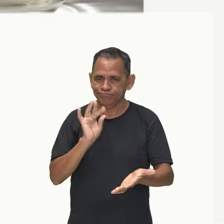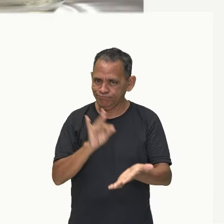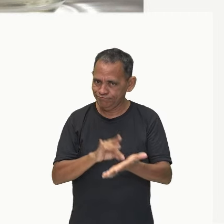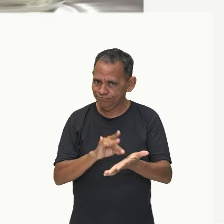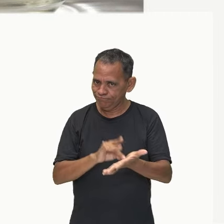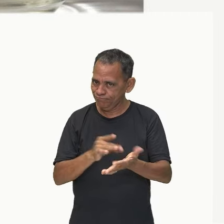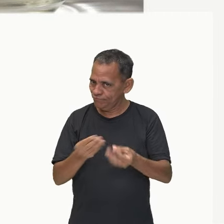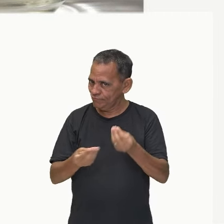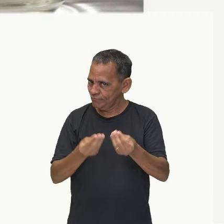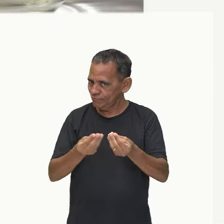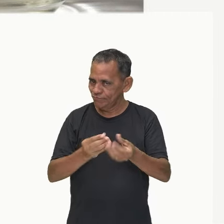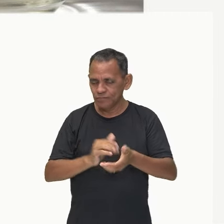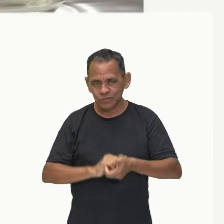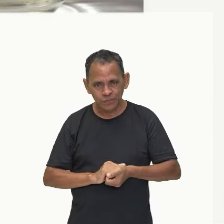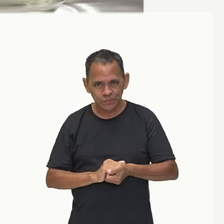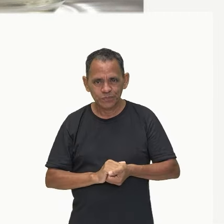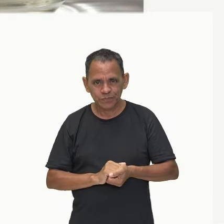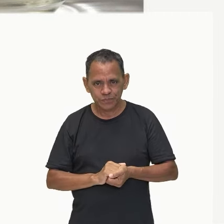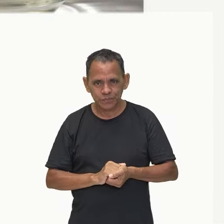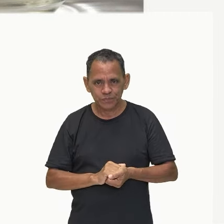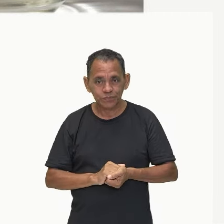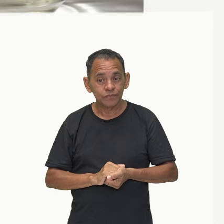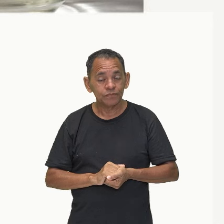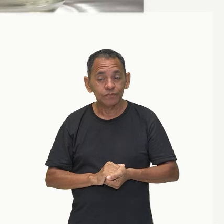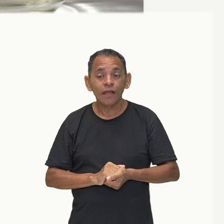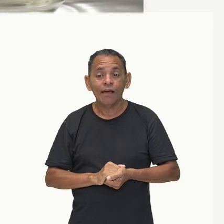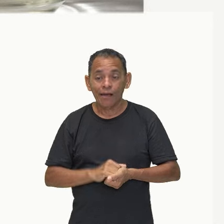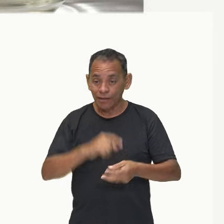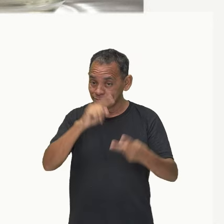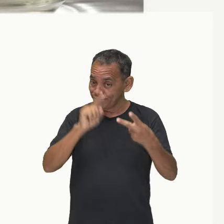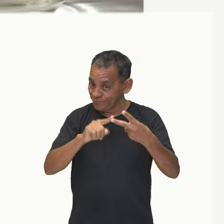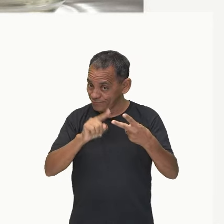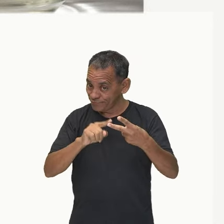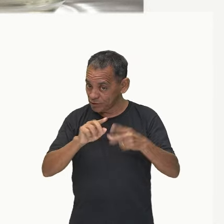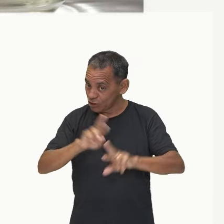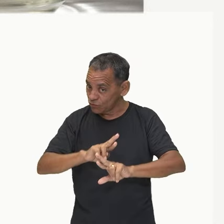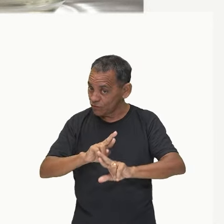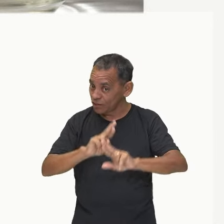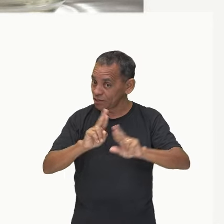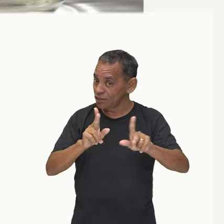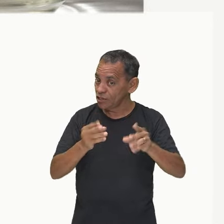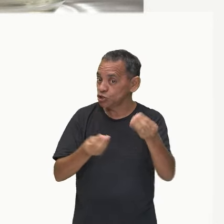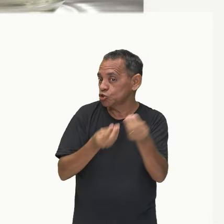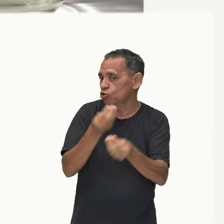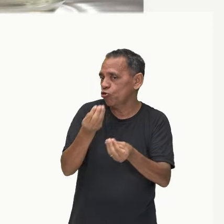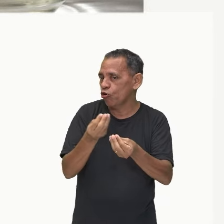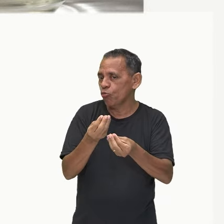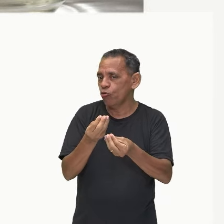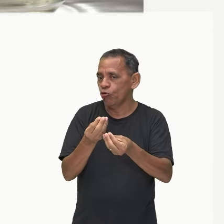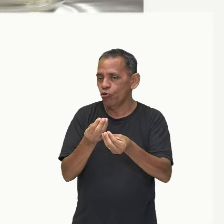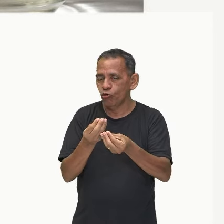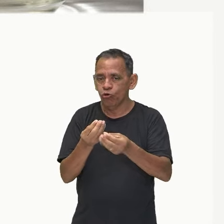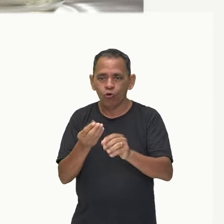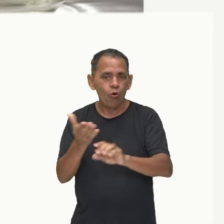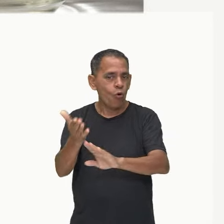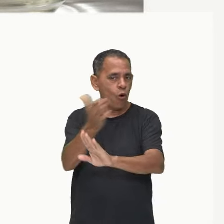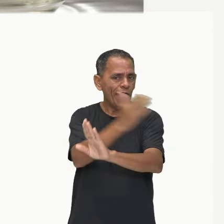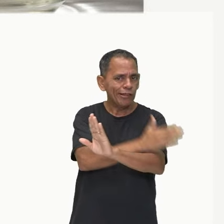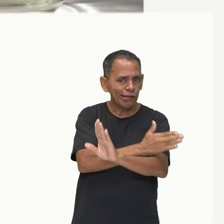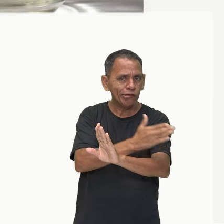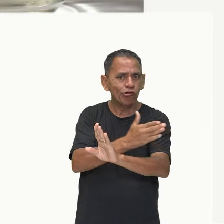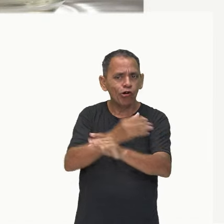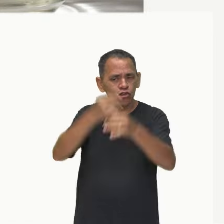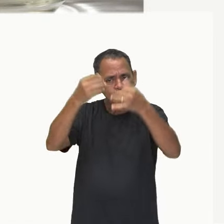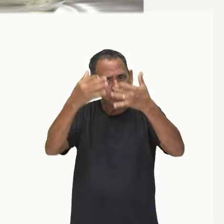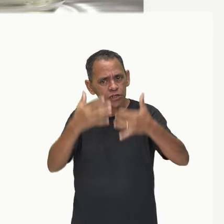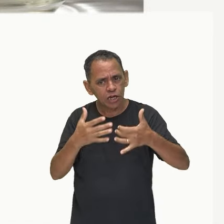comprovação. Aqui é diferente, tá? Aqui é diferente, esse conhecimento científico aí.